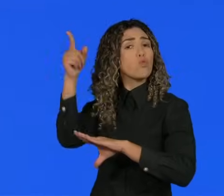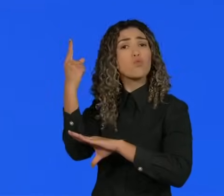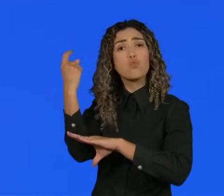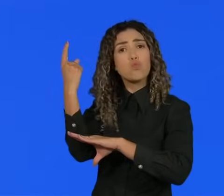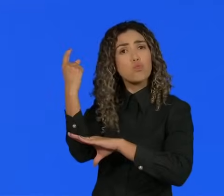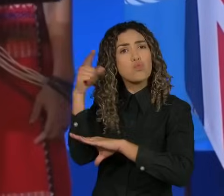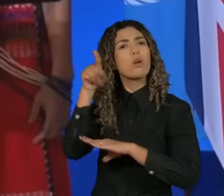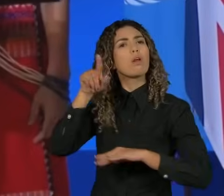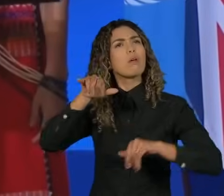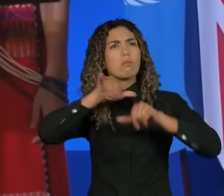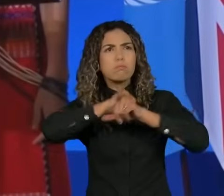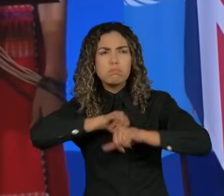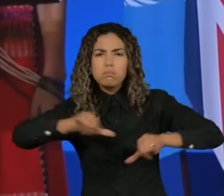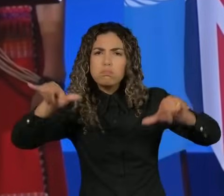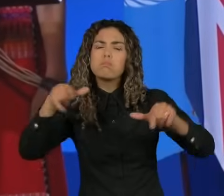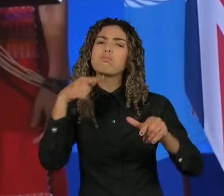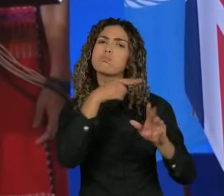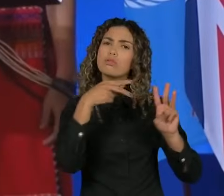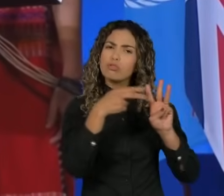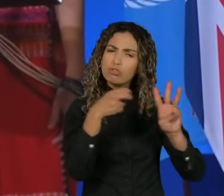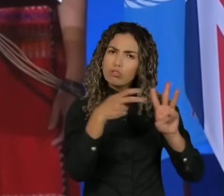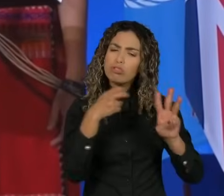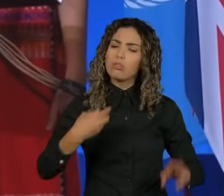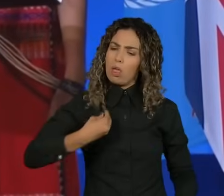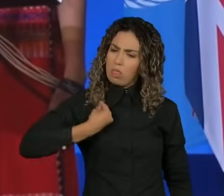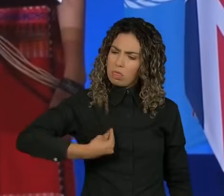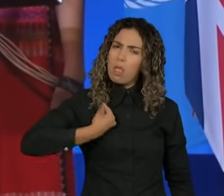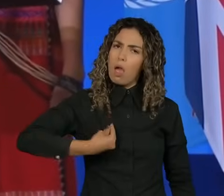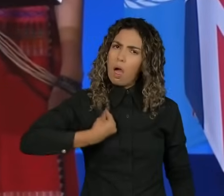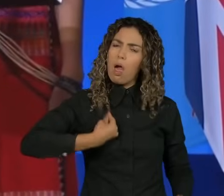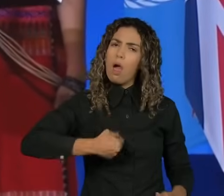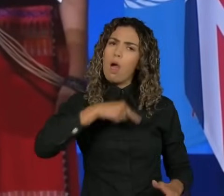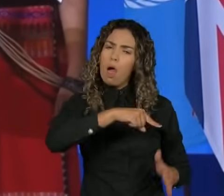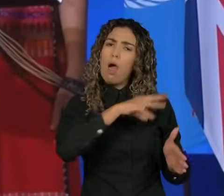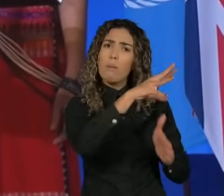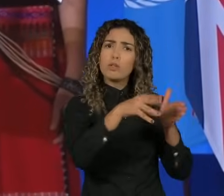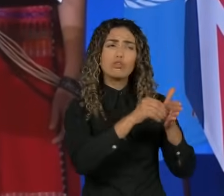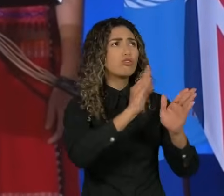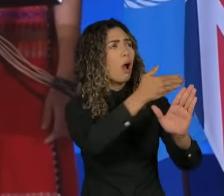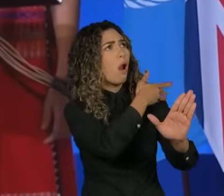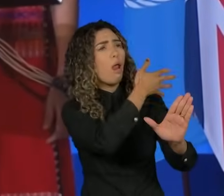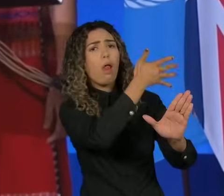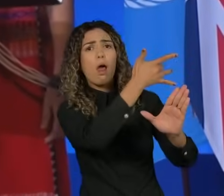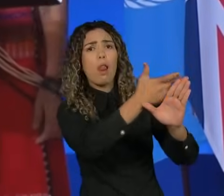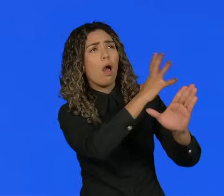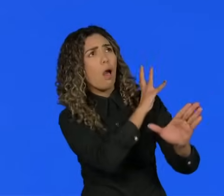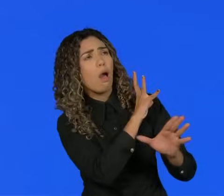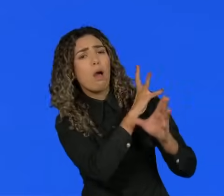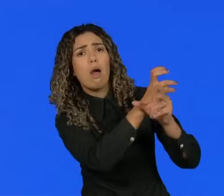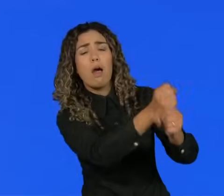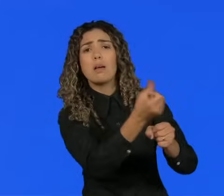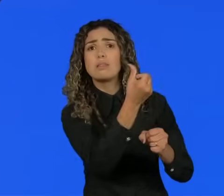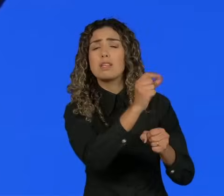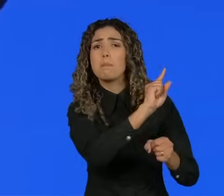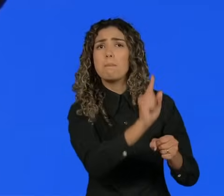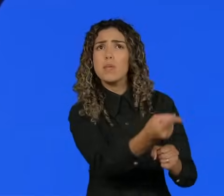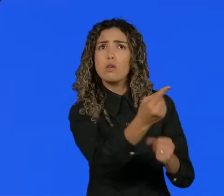povos indígenas habitam a floresta amazônica há pelo menos 6.000 anos e afirmou: